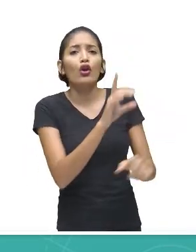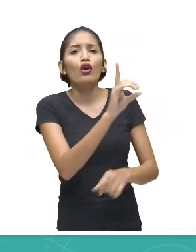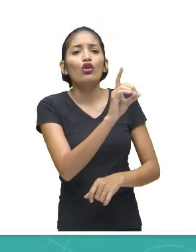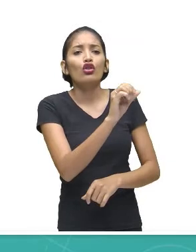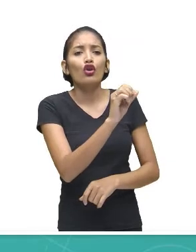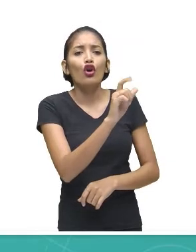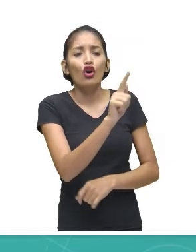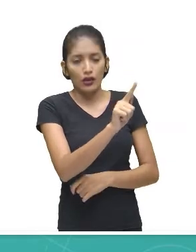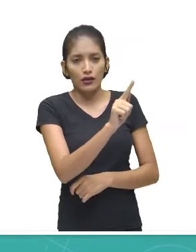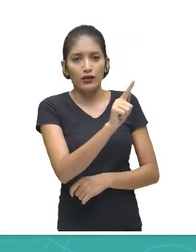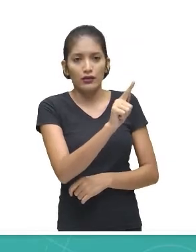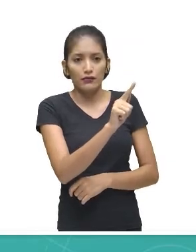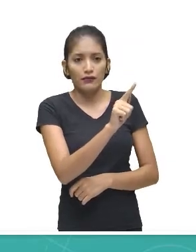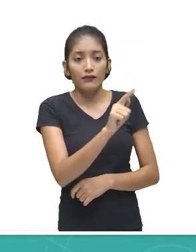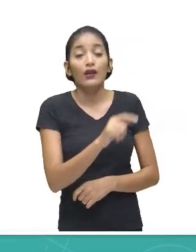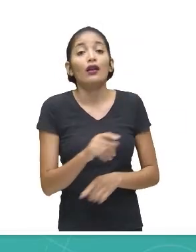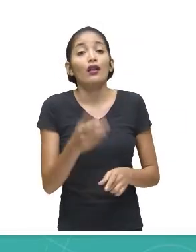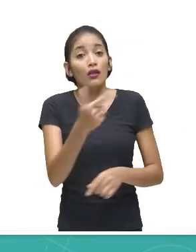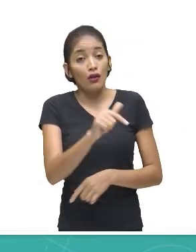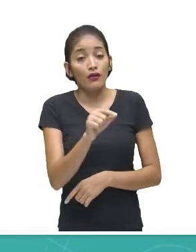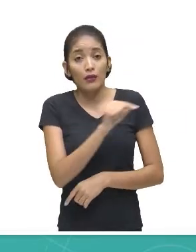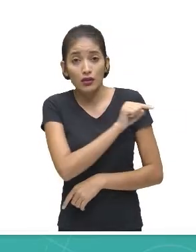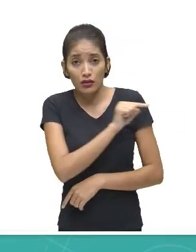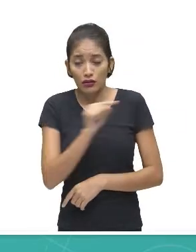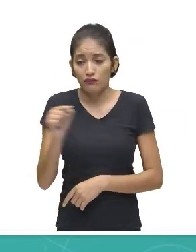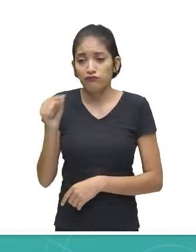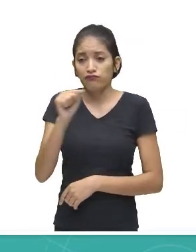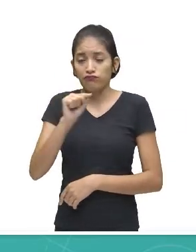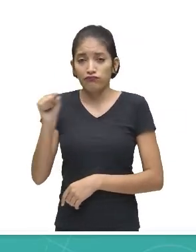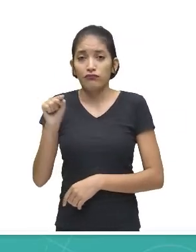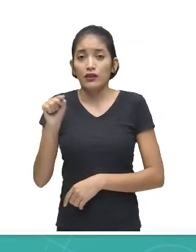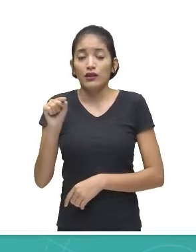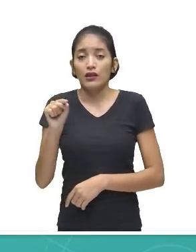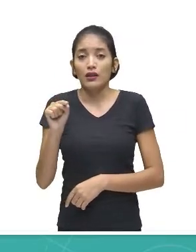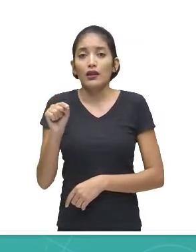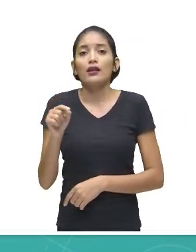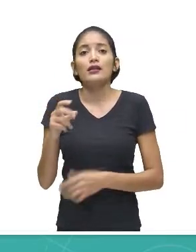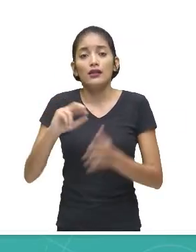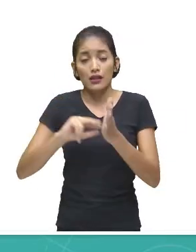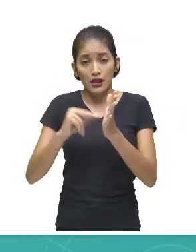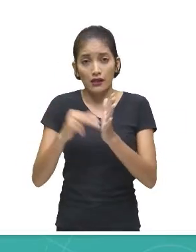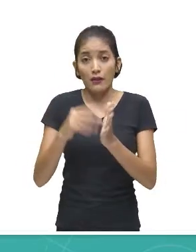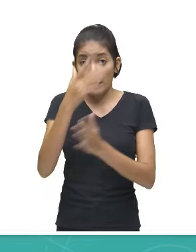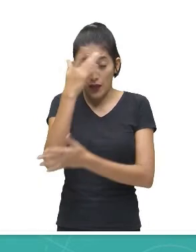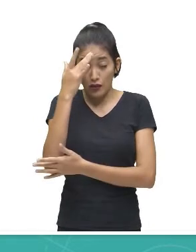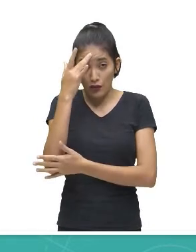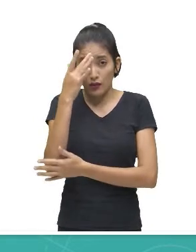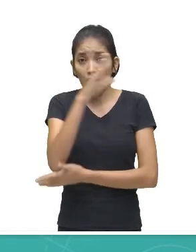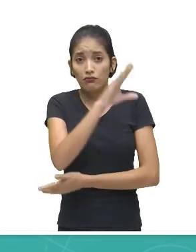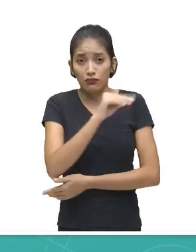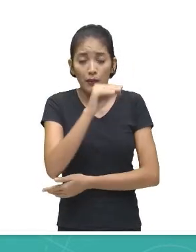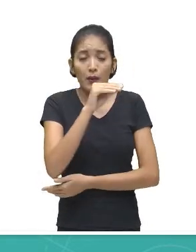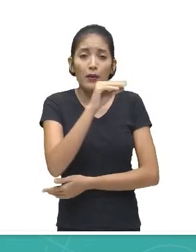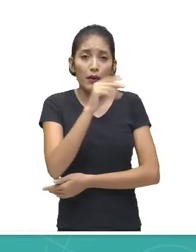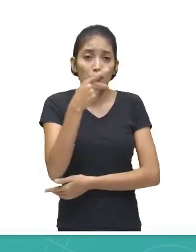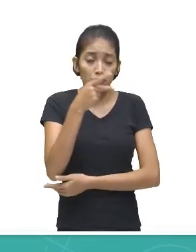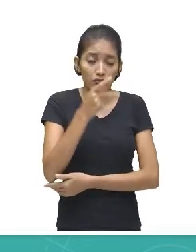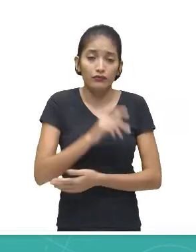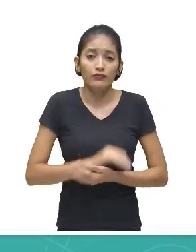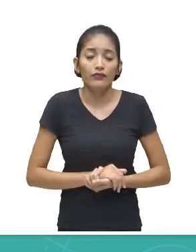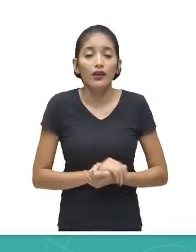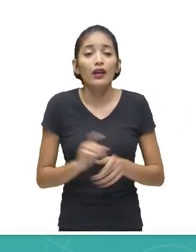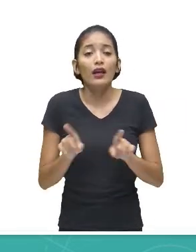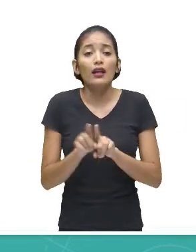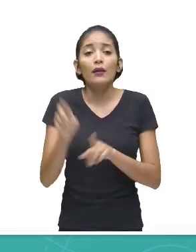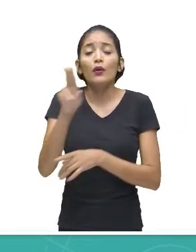Então, observe que eu tenho mais uma vez o travessão indicando a fala do personagem. E ele está usando aí